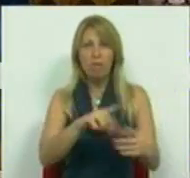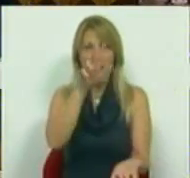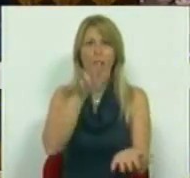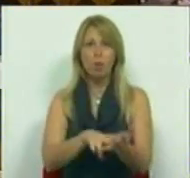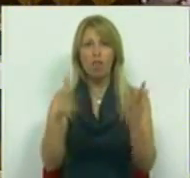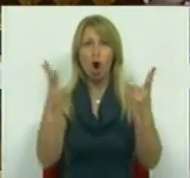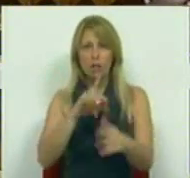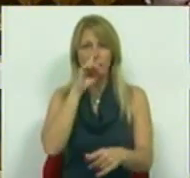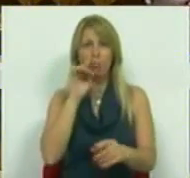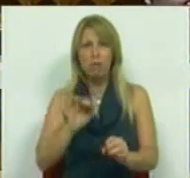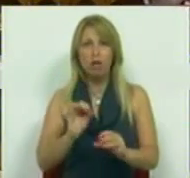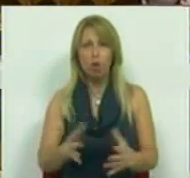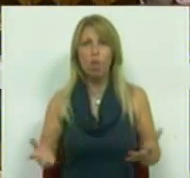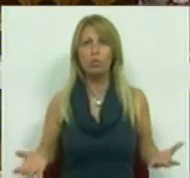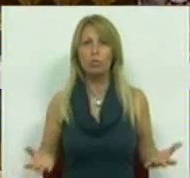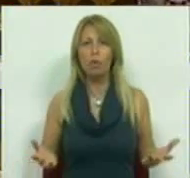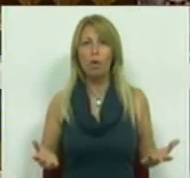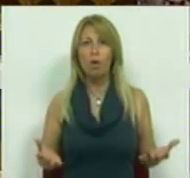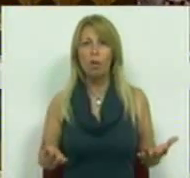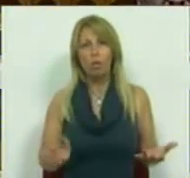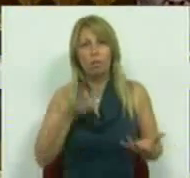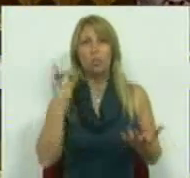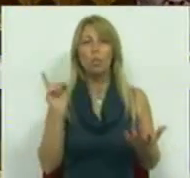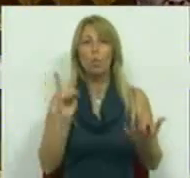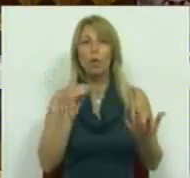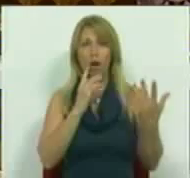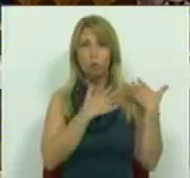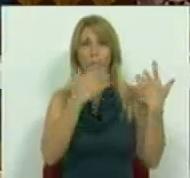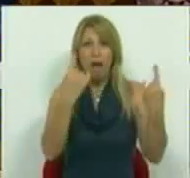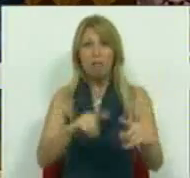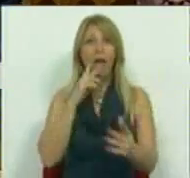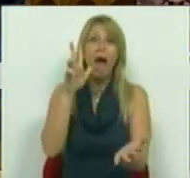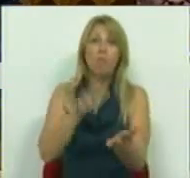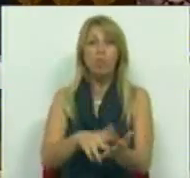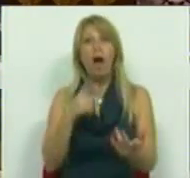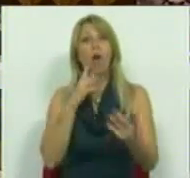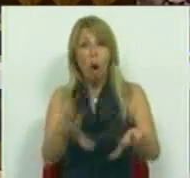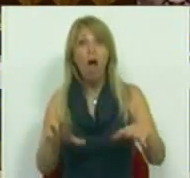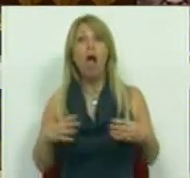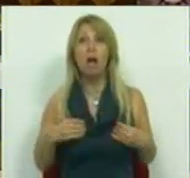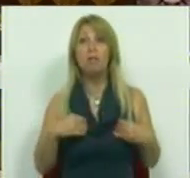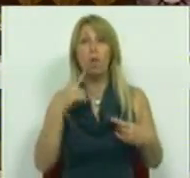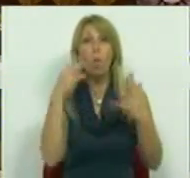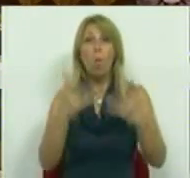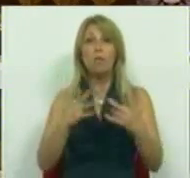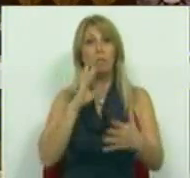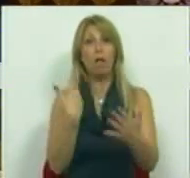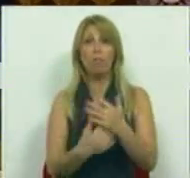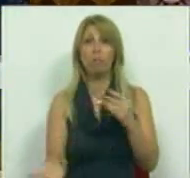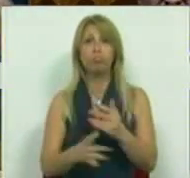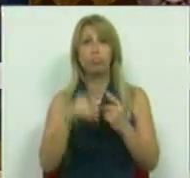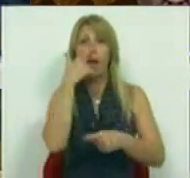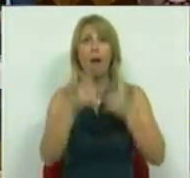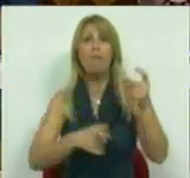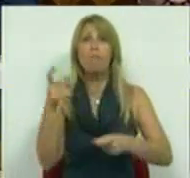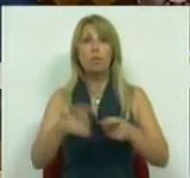Não é responsável aprovar ou permitir um orçamento que é um assalto às pessoas e aos mais fracos.